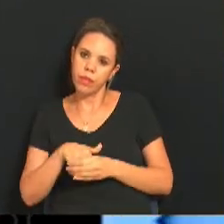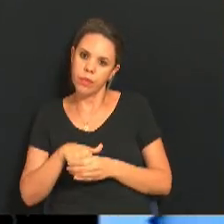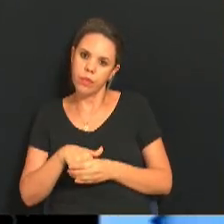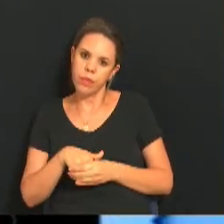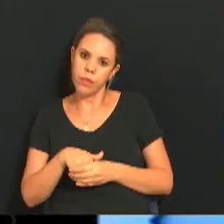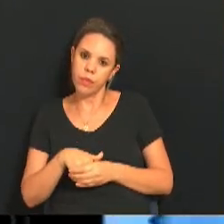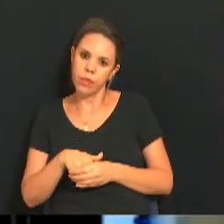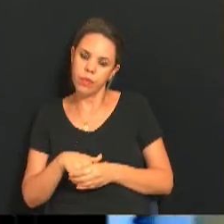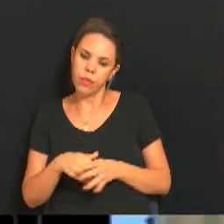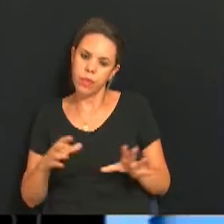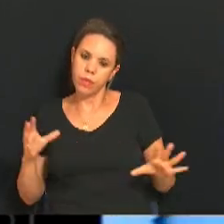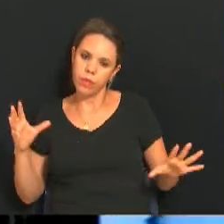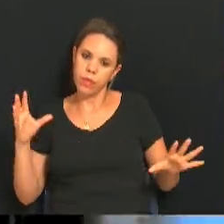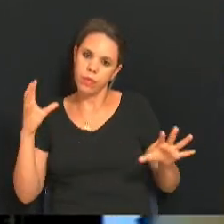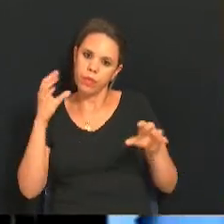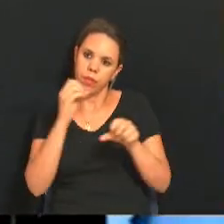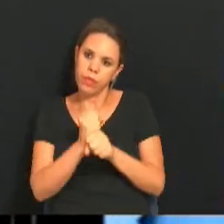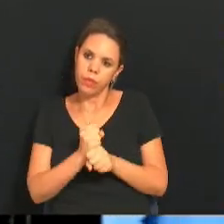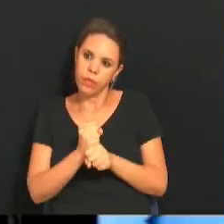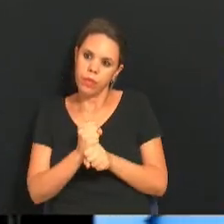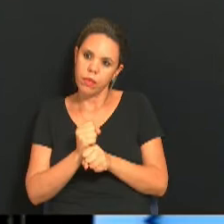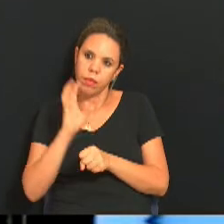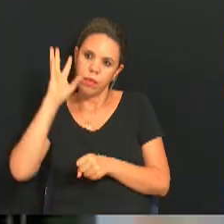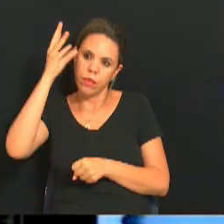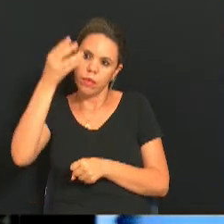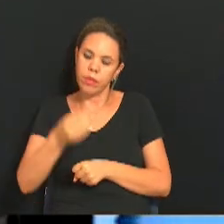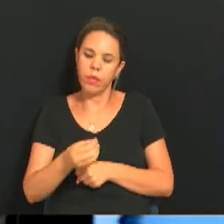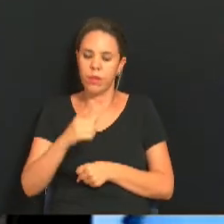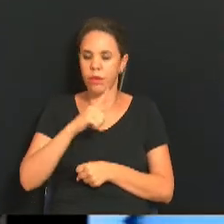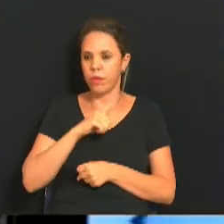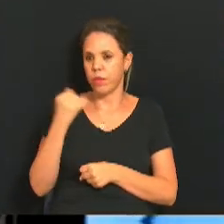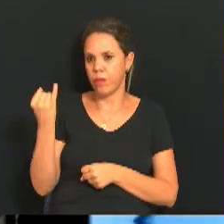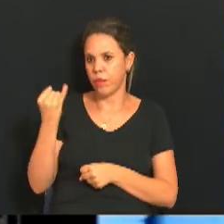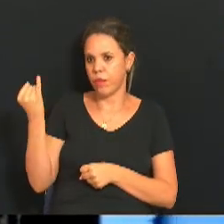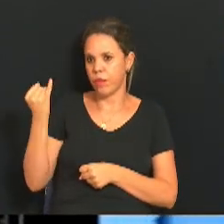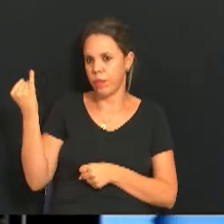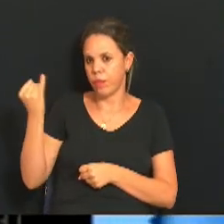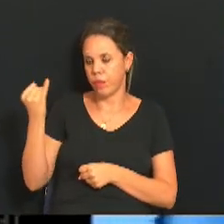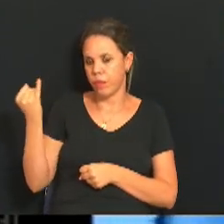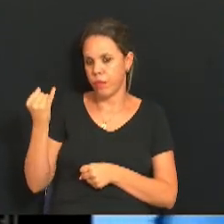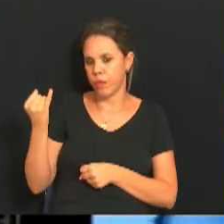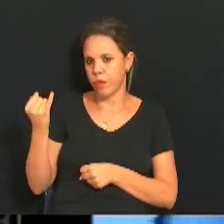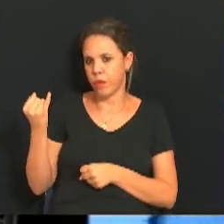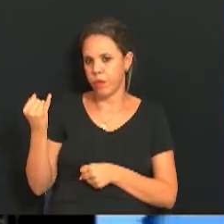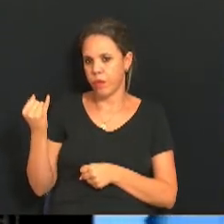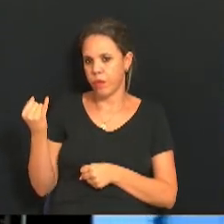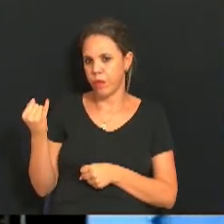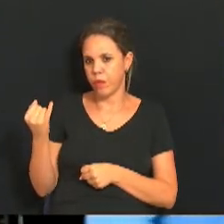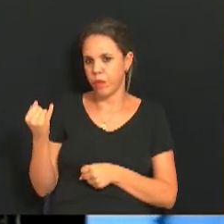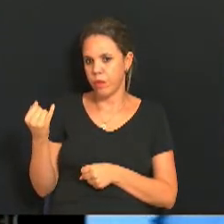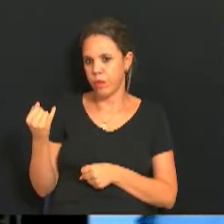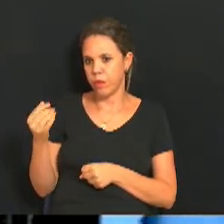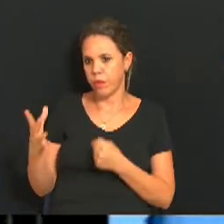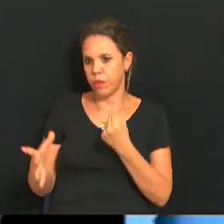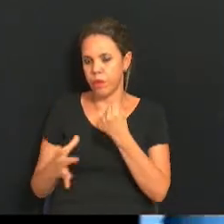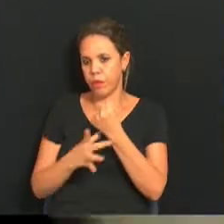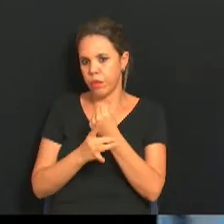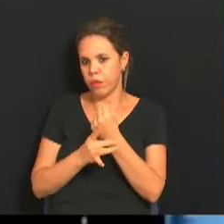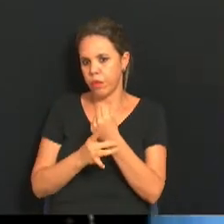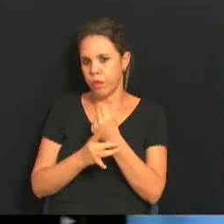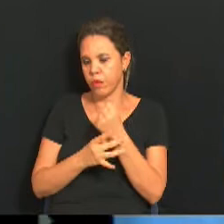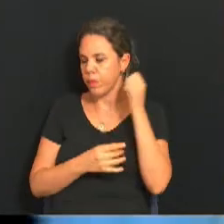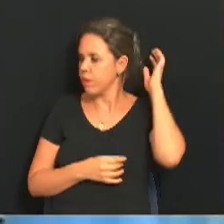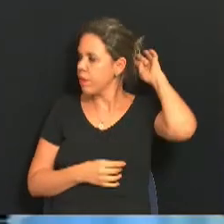por unanimidade por entender que tinham relevância na geração de segurança jurídica